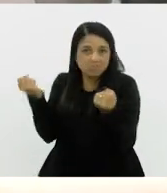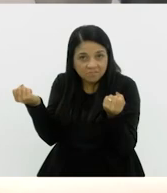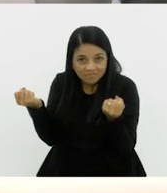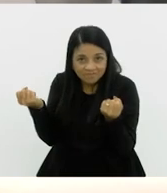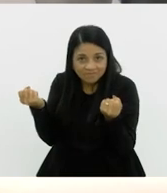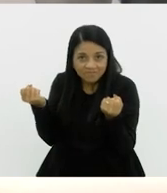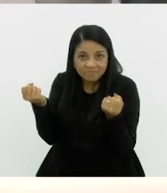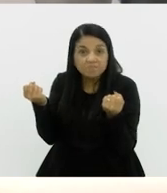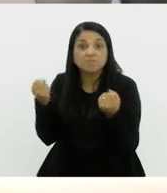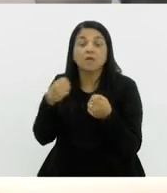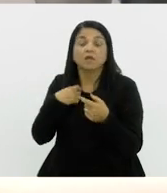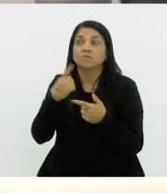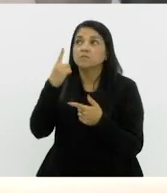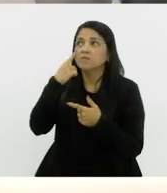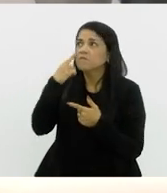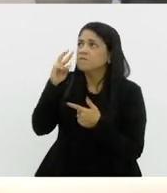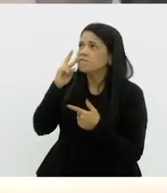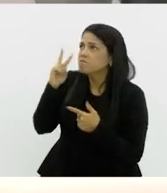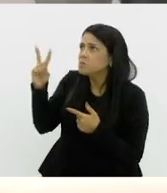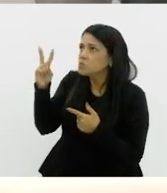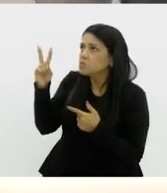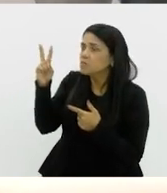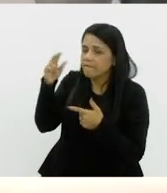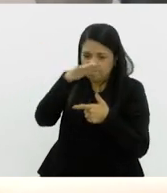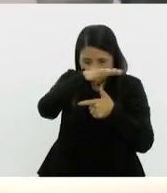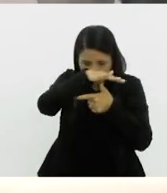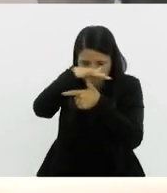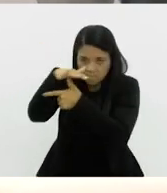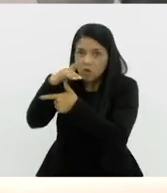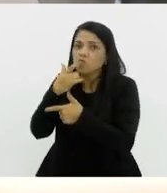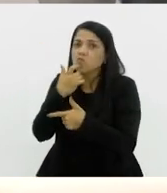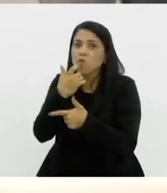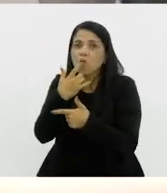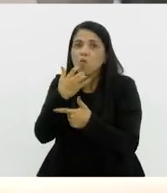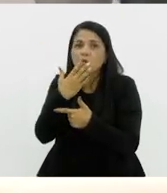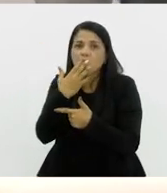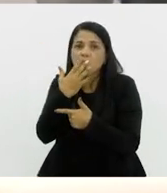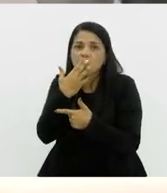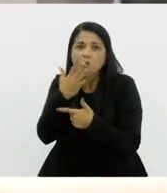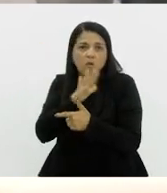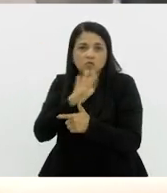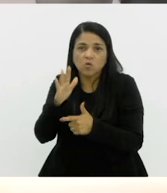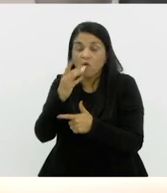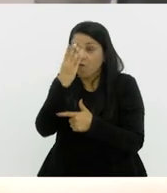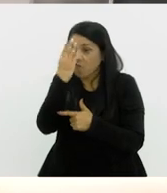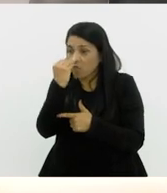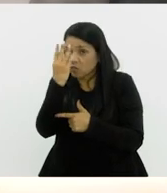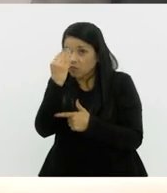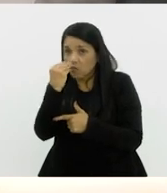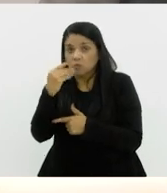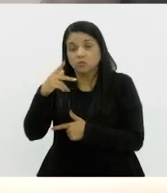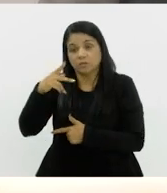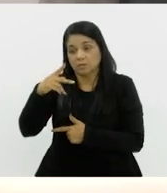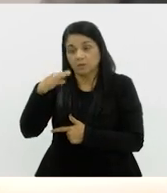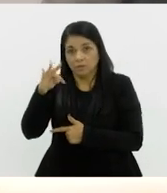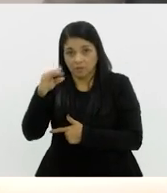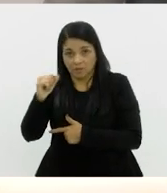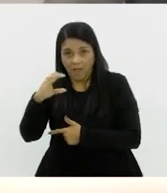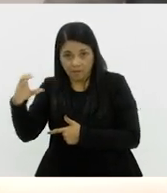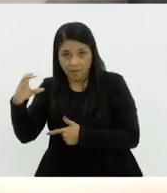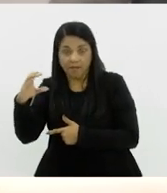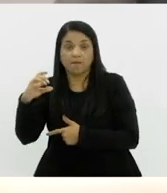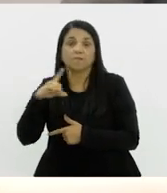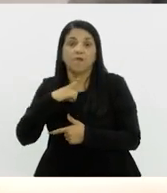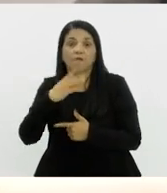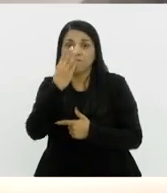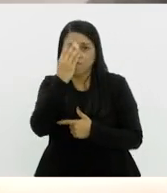viu que veio de lá para cá e que tem tal cor, a gente vai saber as fotos que no TAC vai estar, que essas empresas vão ter que dar.